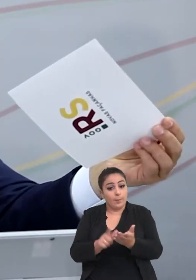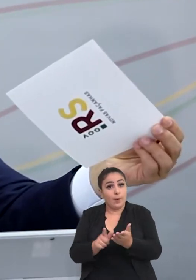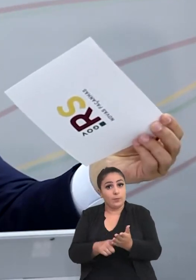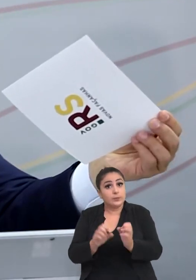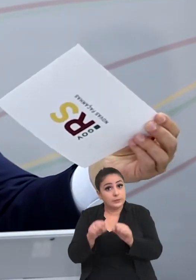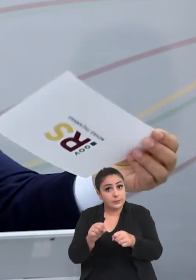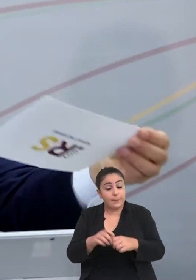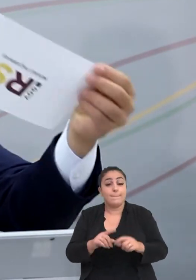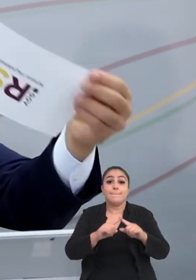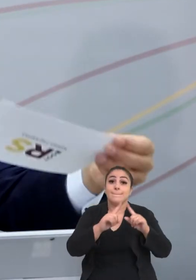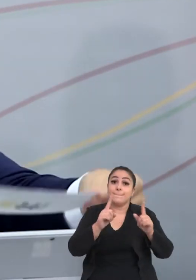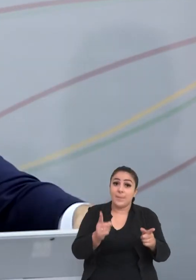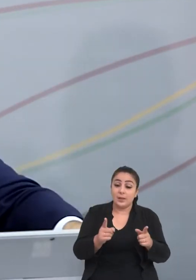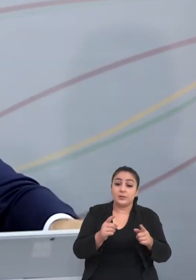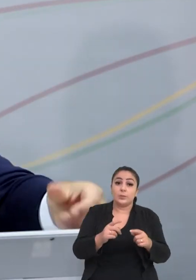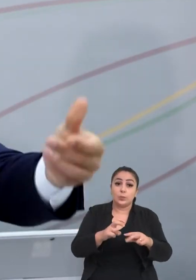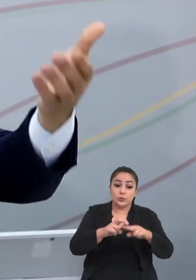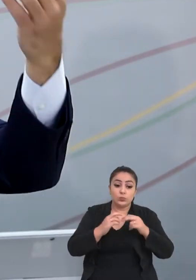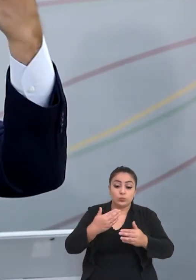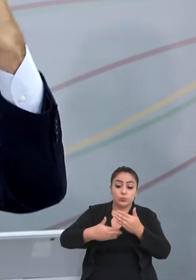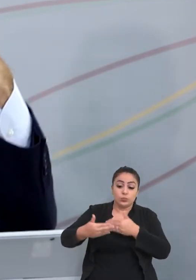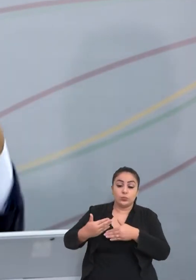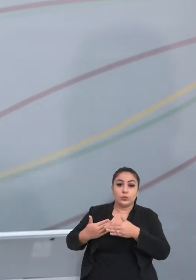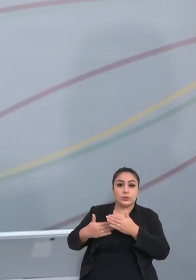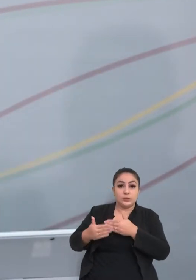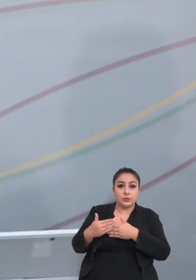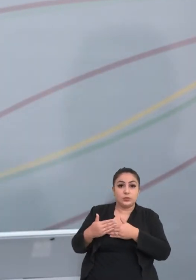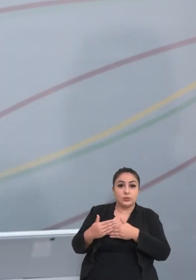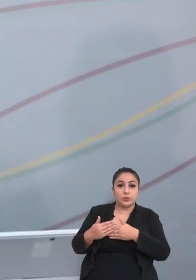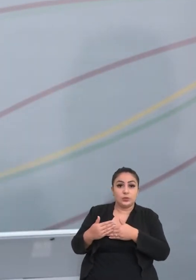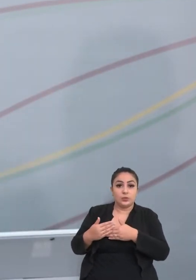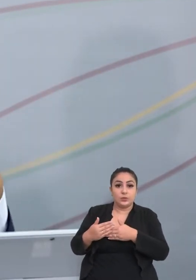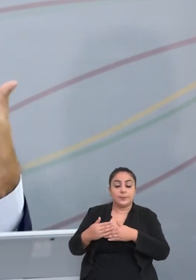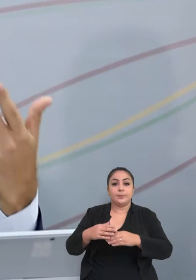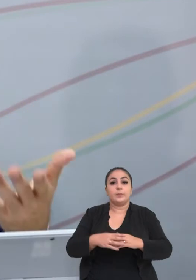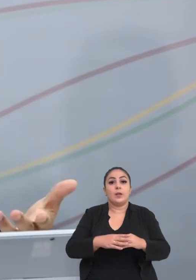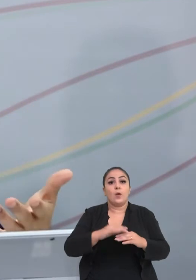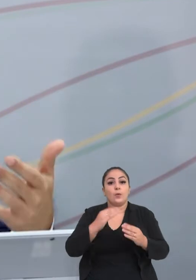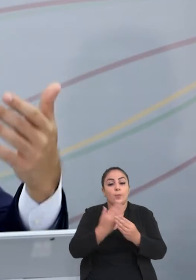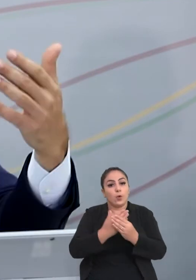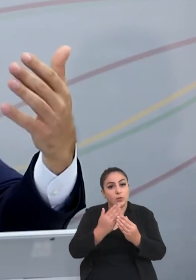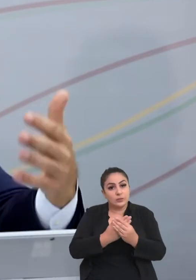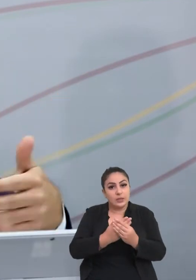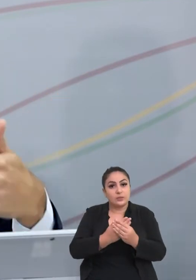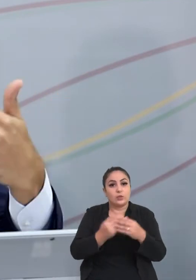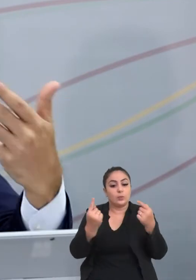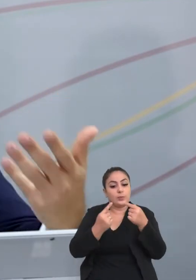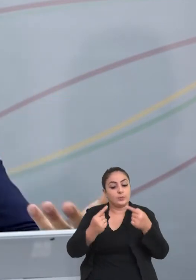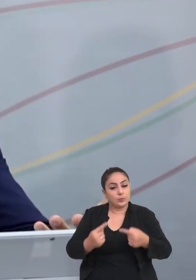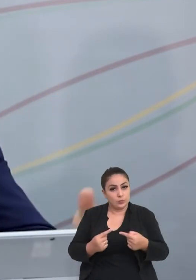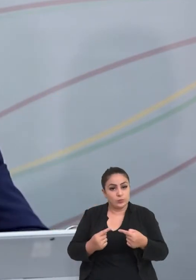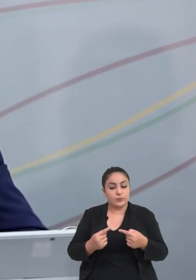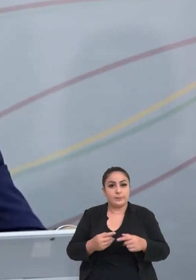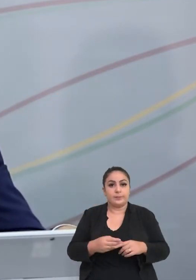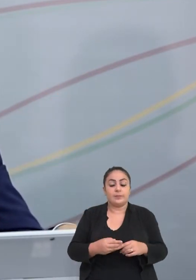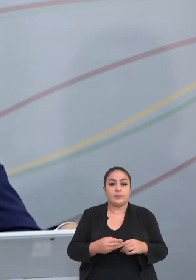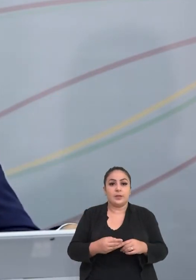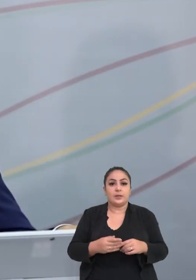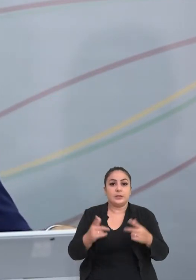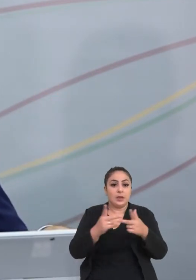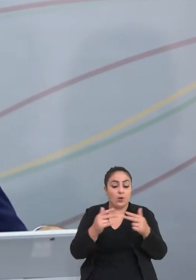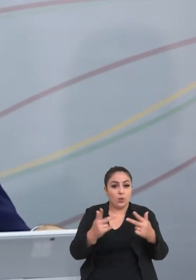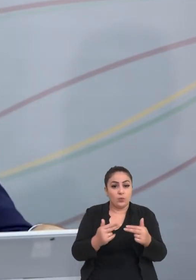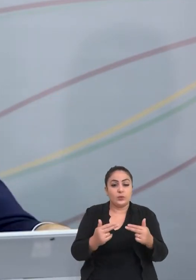papel. Mas, por trás disso, existe um processo e uma estrutura